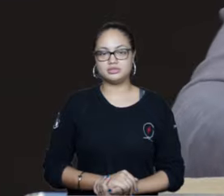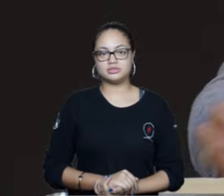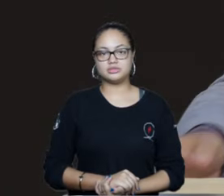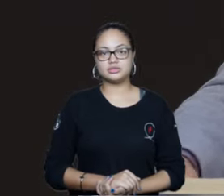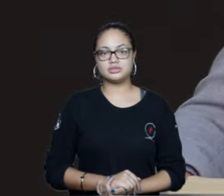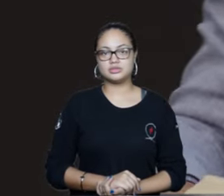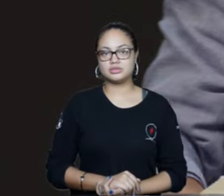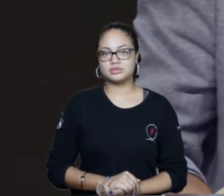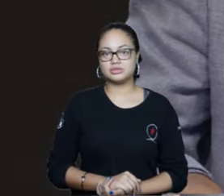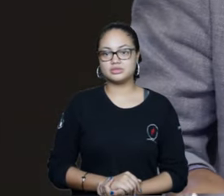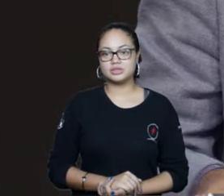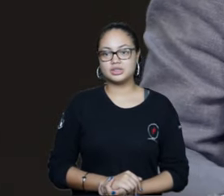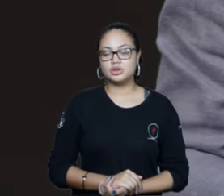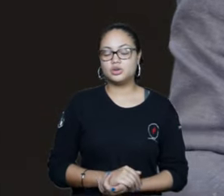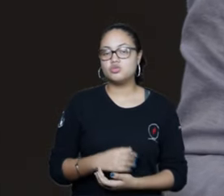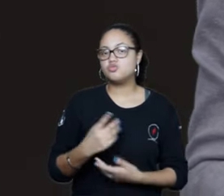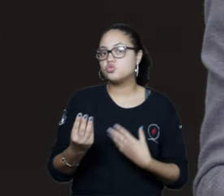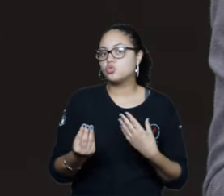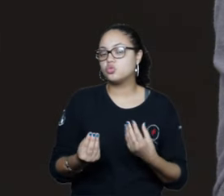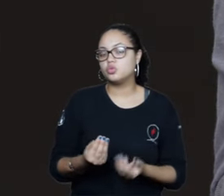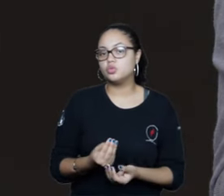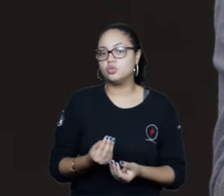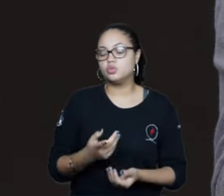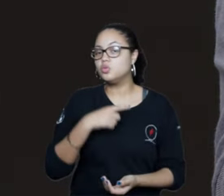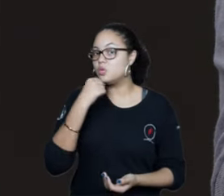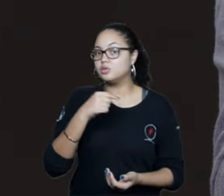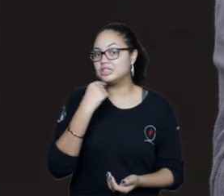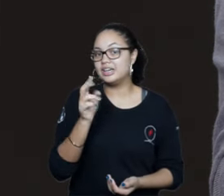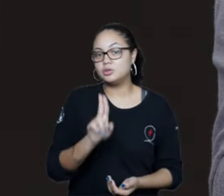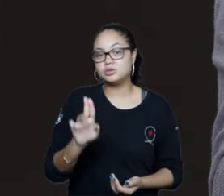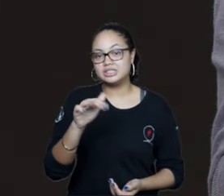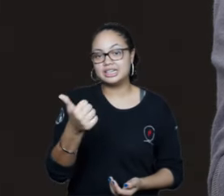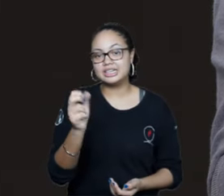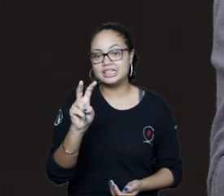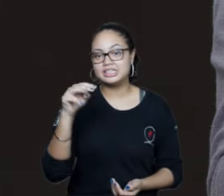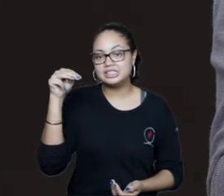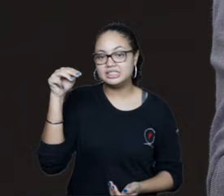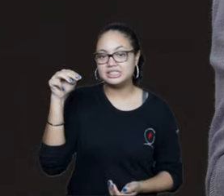não é capaz de usar 15 minutos para ler a Bíblia